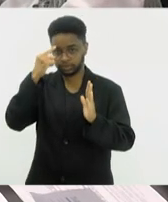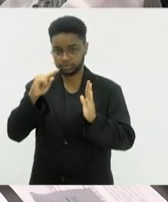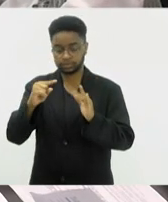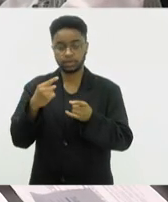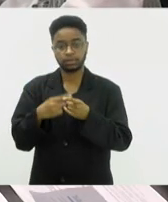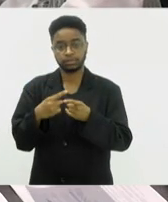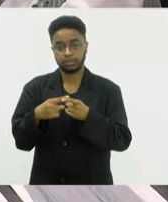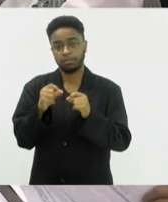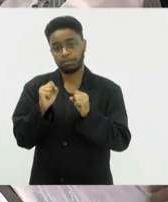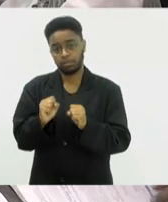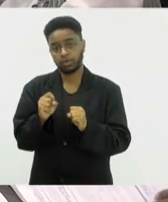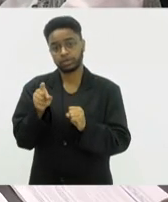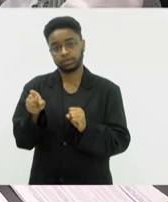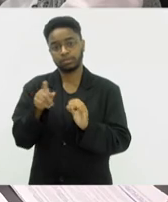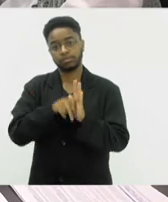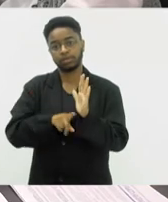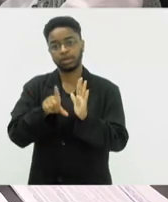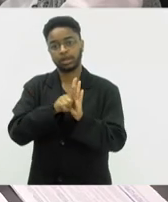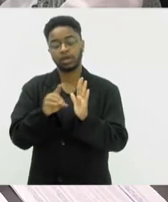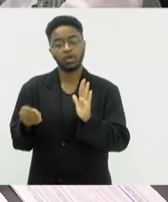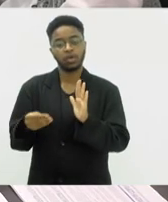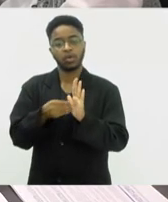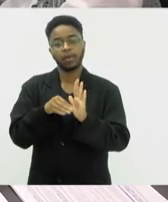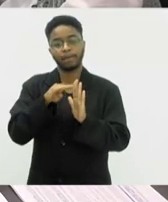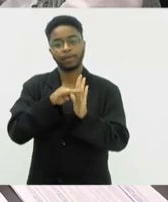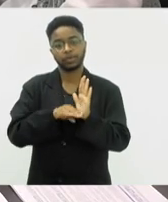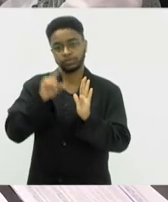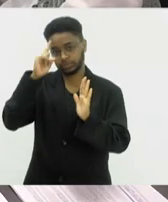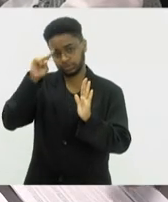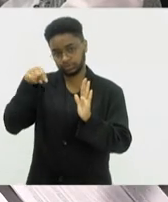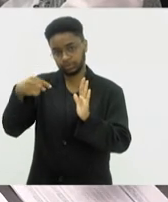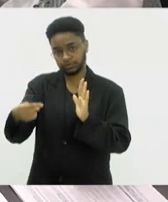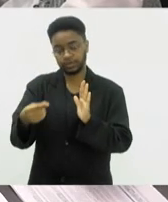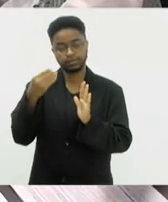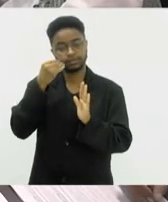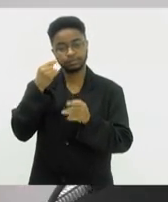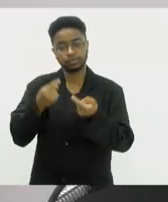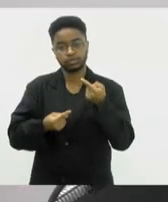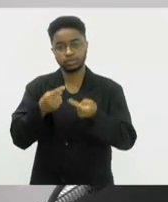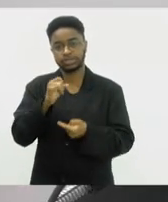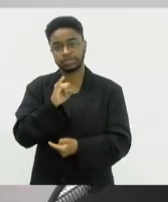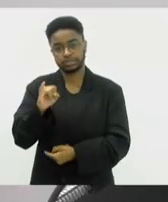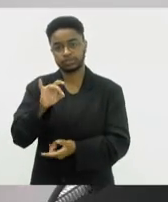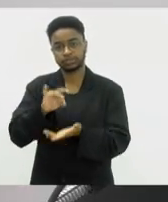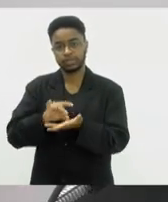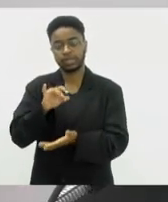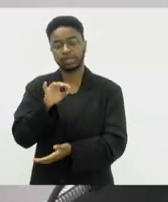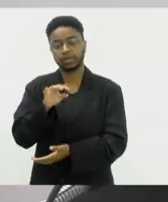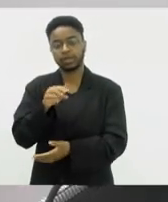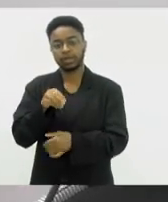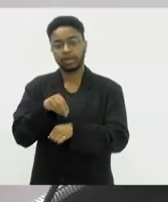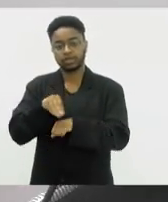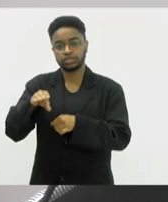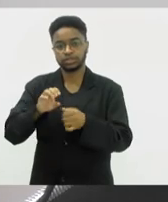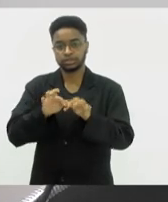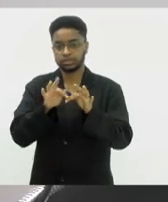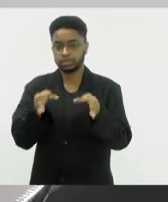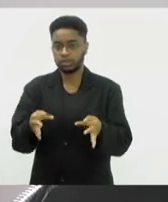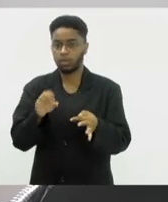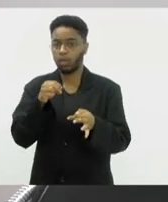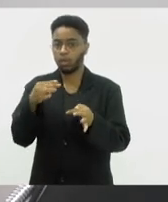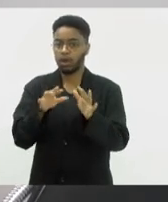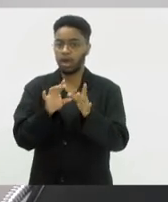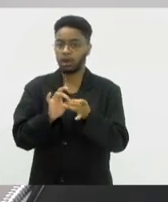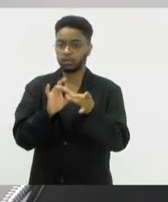ser esse o projeto que a gente traz a pauta para a semana que vem, para fazer a discussão se é TIS ou se é autorizativo. Tá?